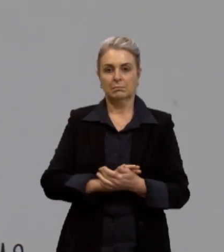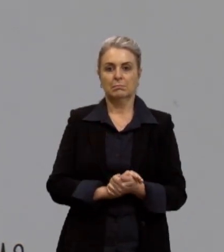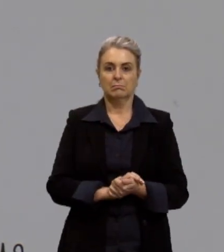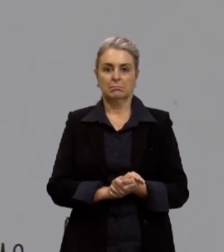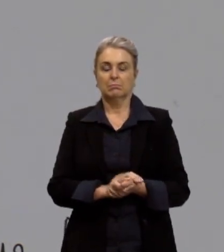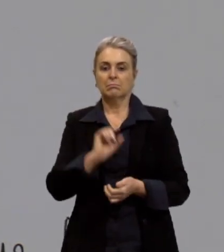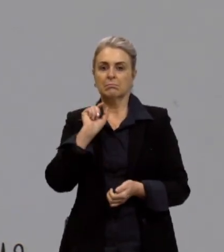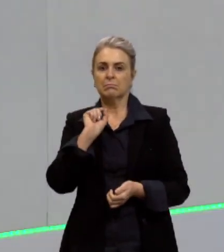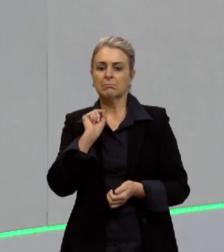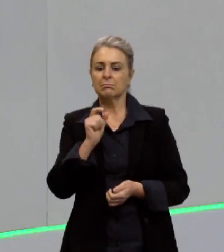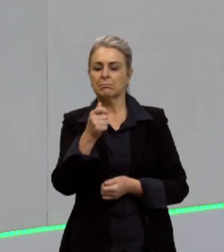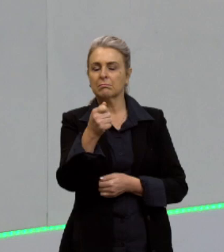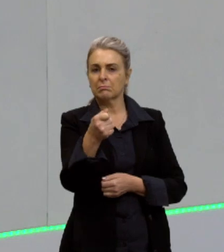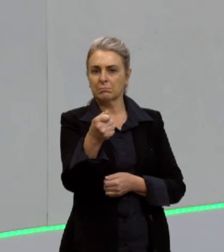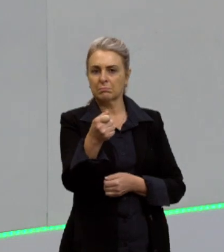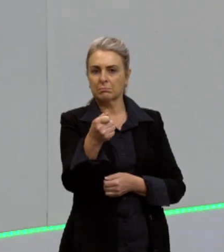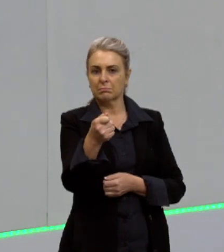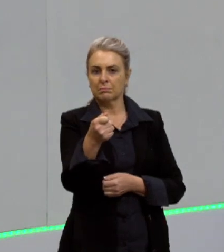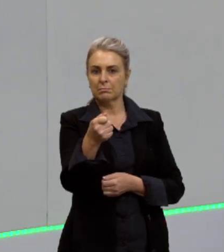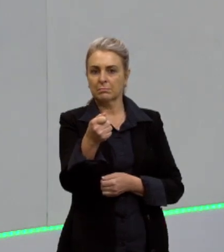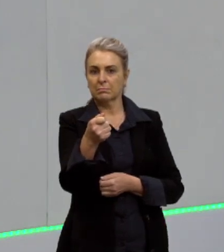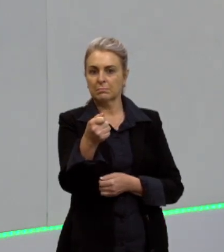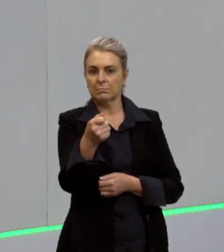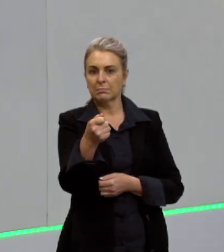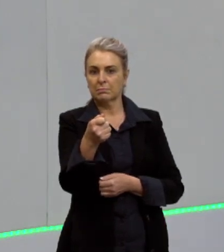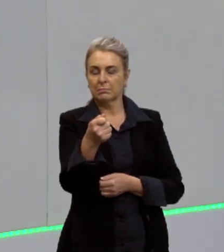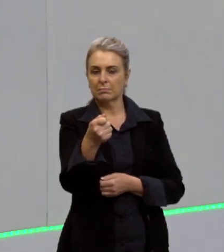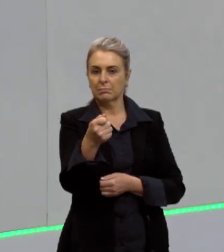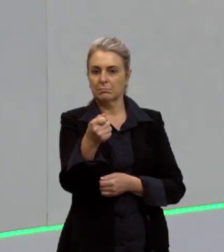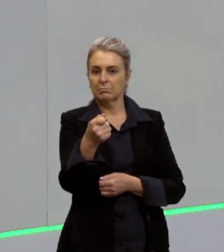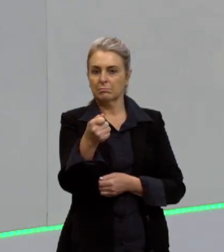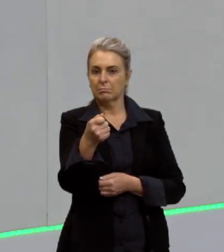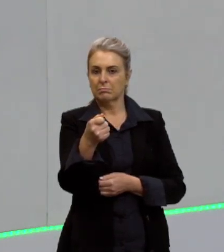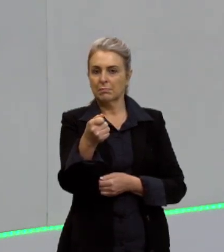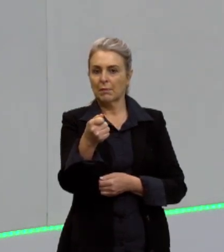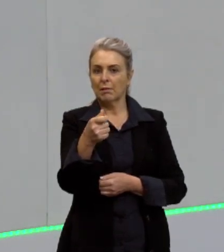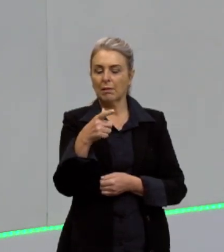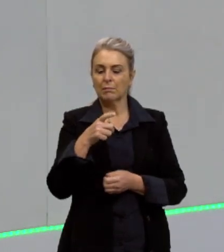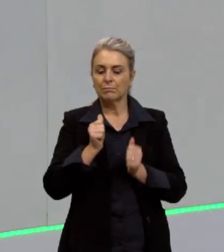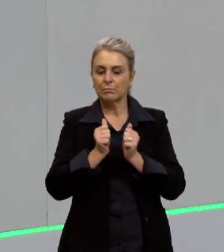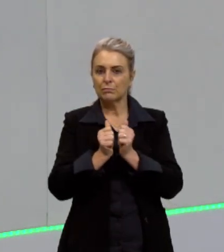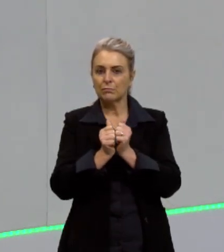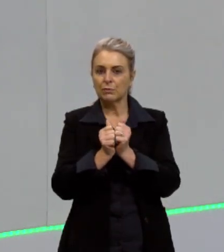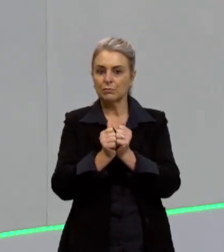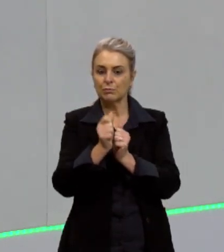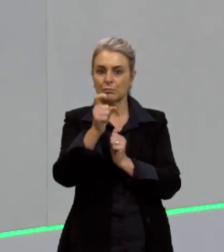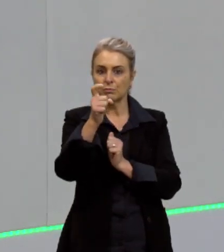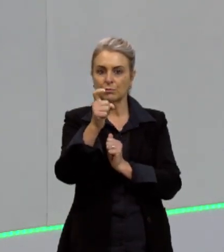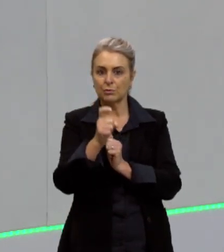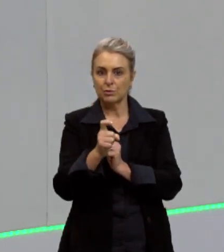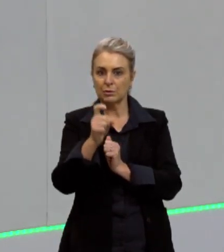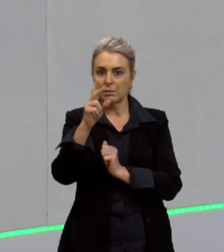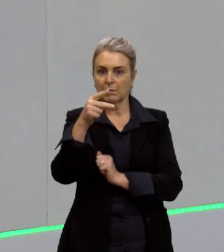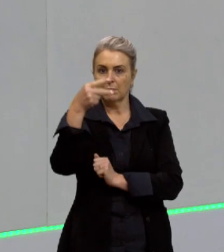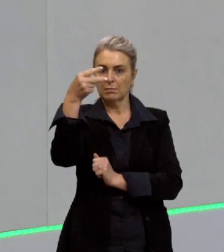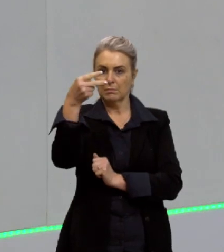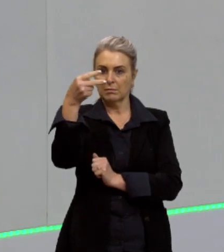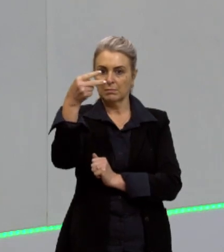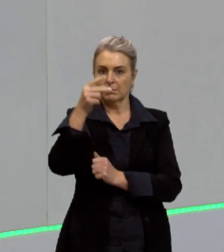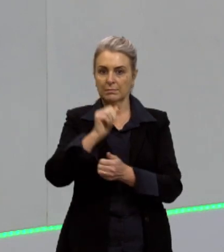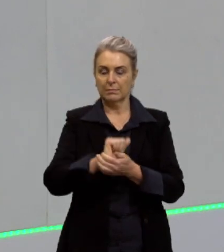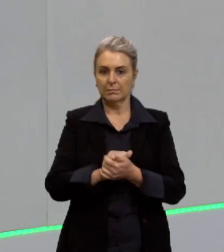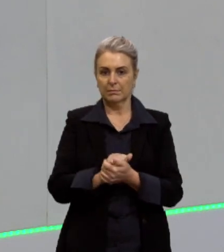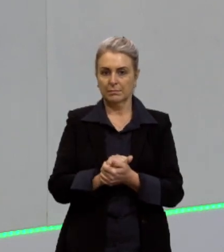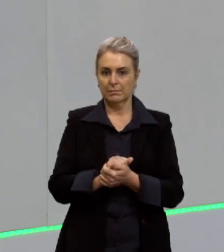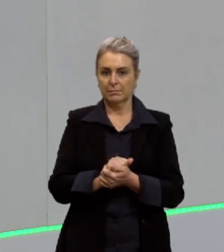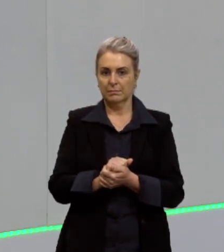Quem é o termo A? O termo A é aquele que acompanha o x ao quadrado. Acompanha o x